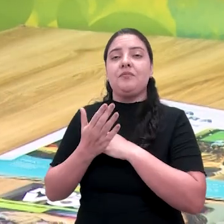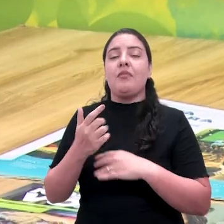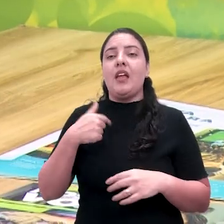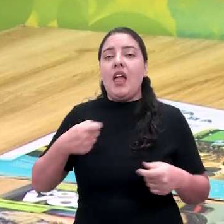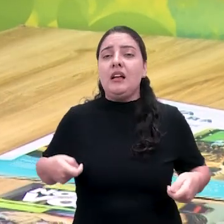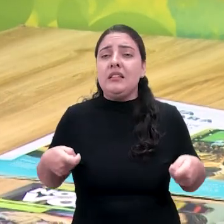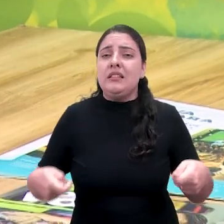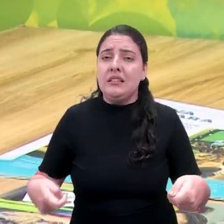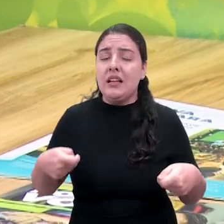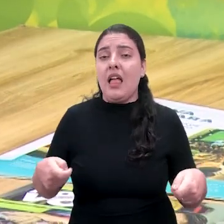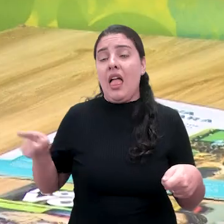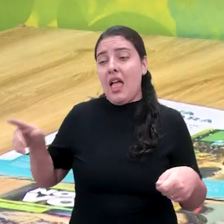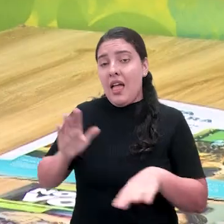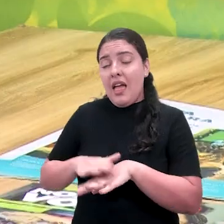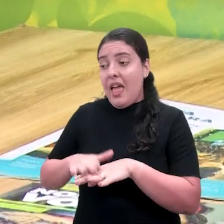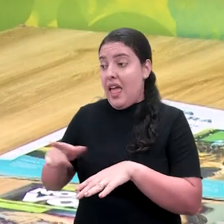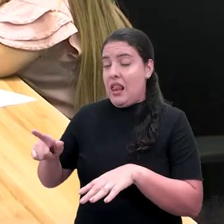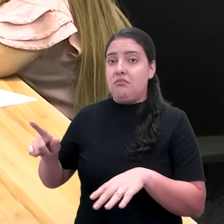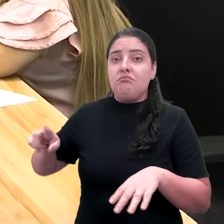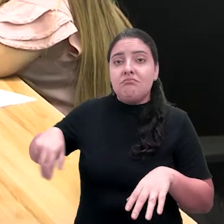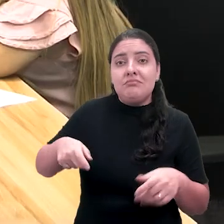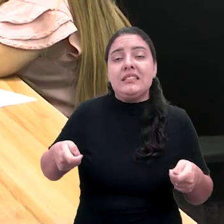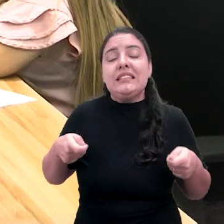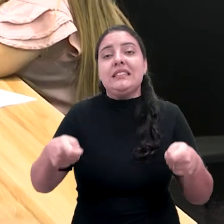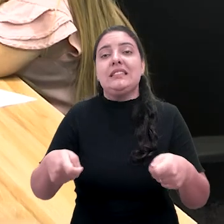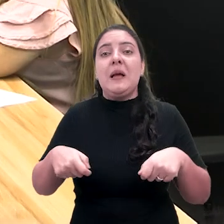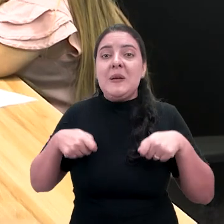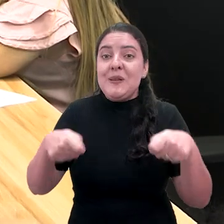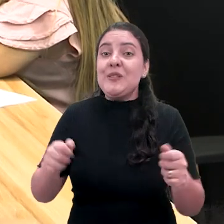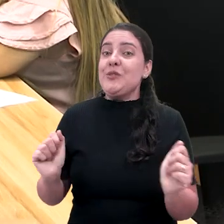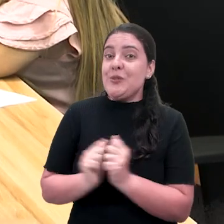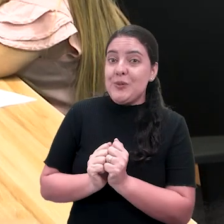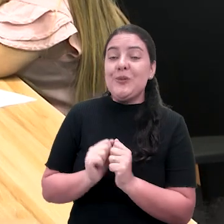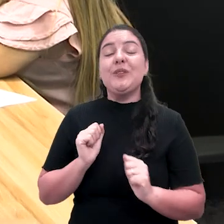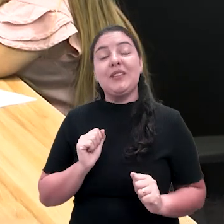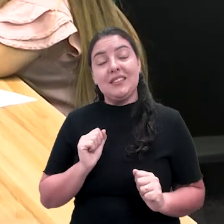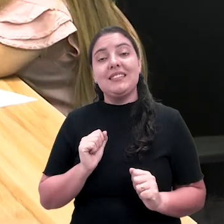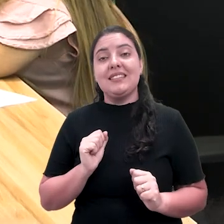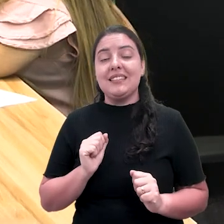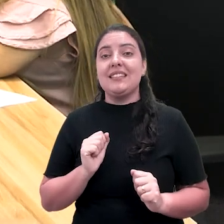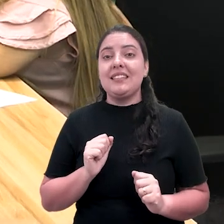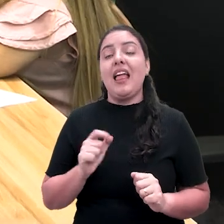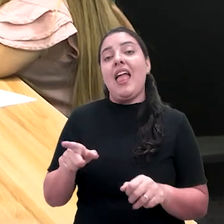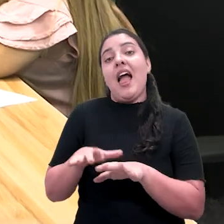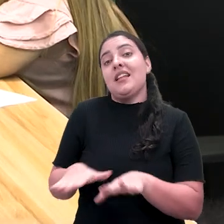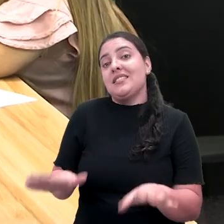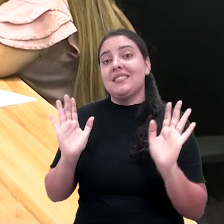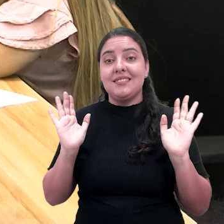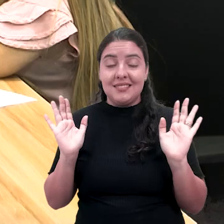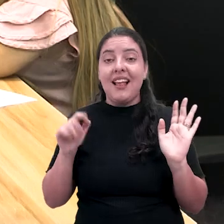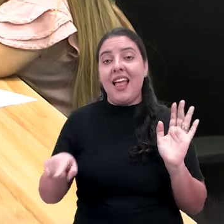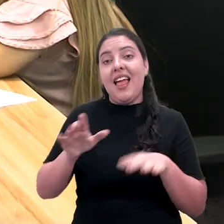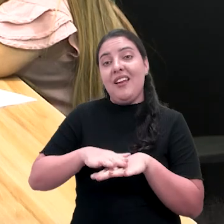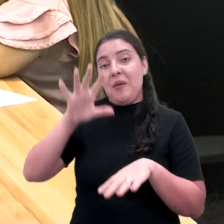no andador, ela veio engateando, subiu no andador e foi empurrando. Isso é maravilha, né? Aí eu disse, é assim que ela